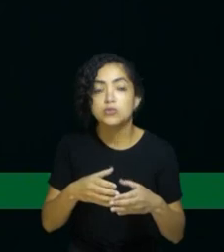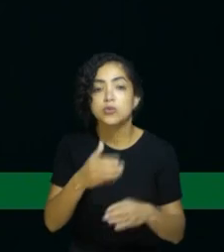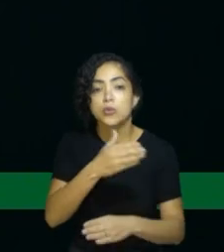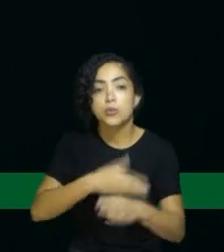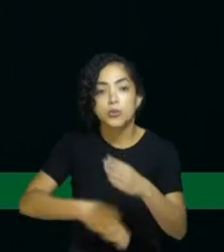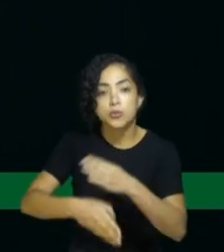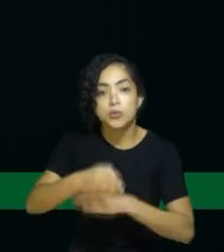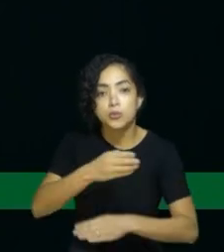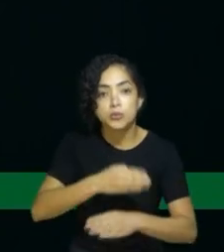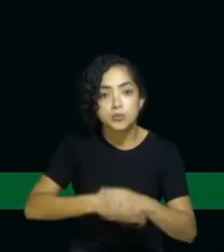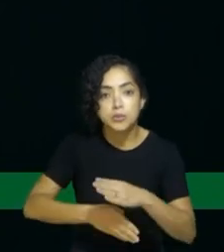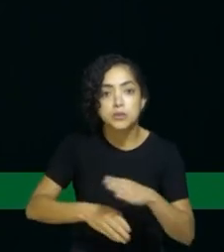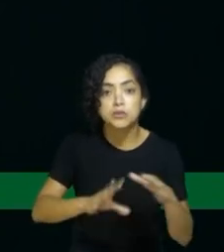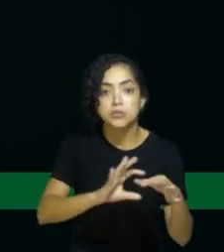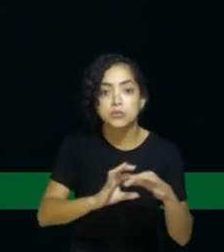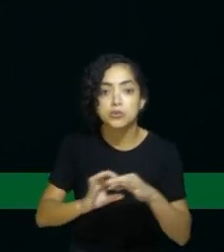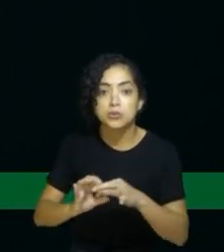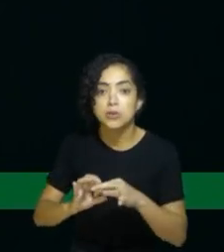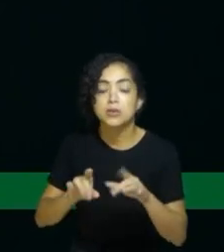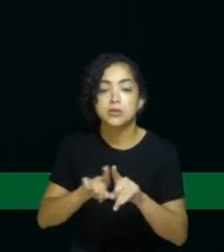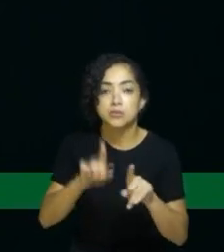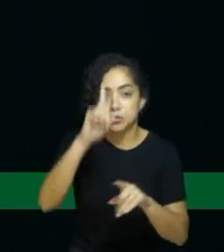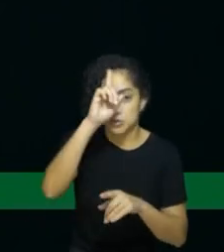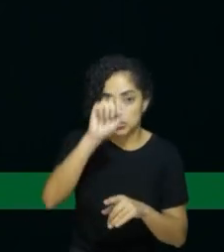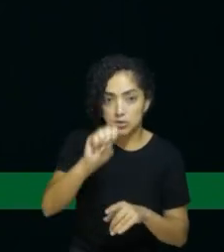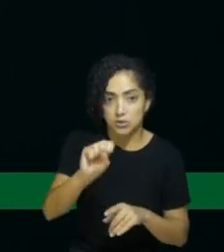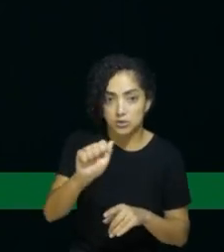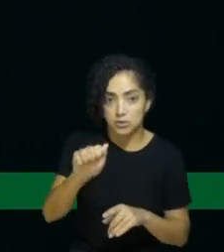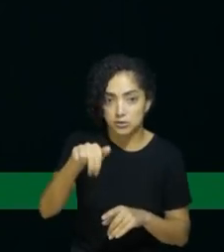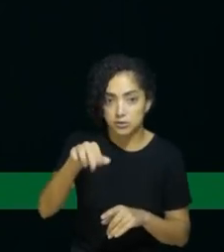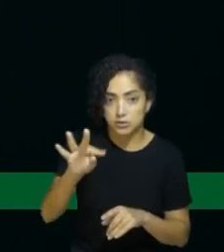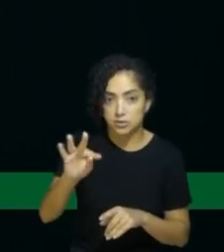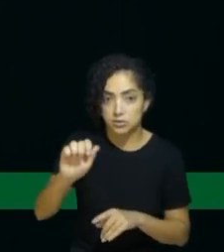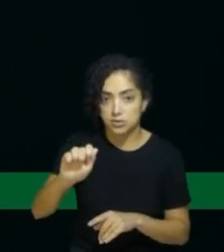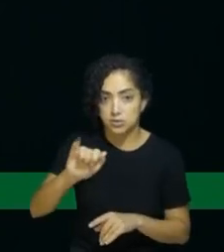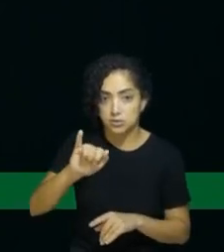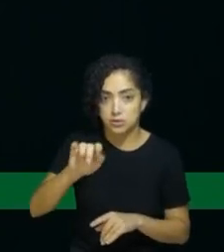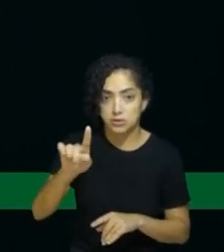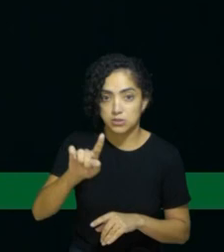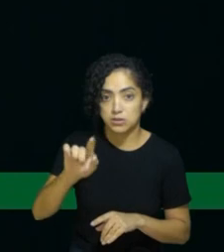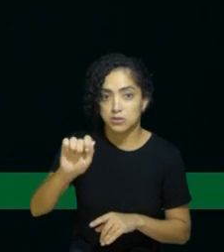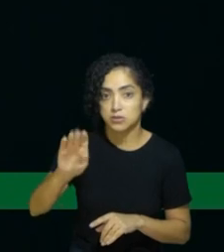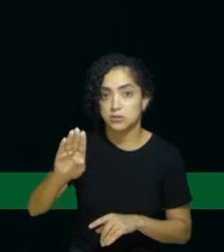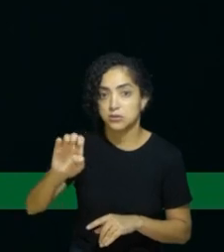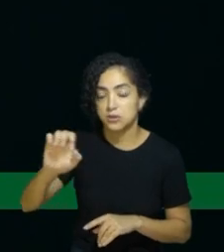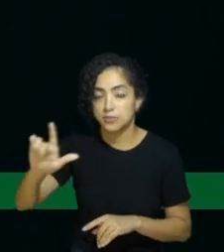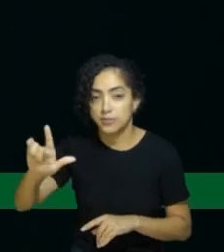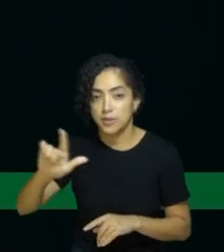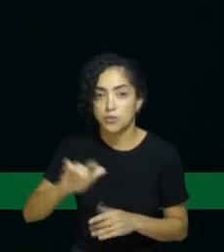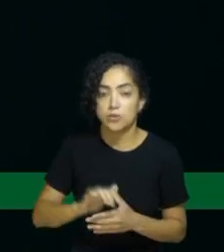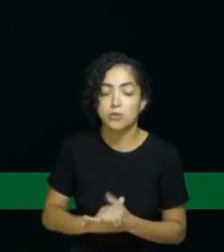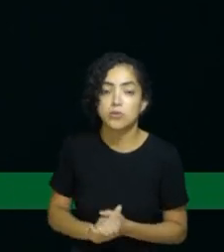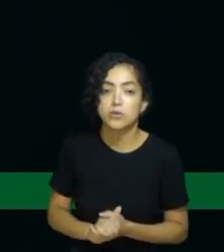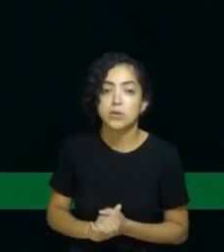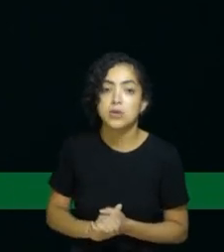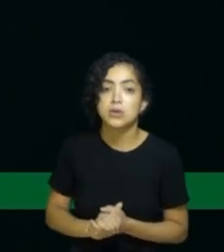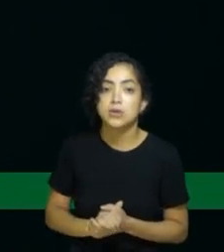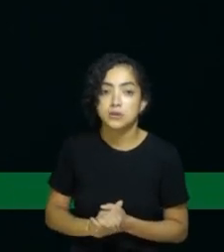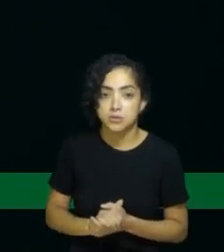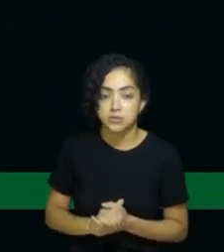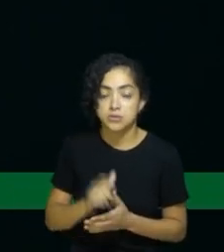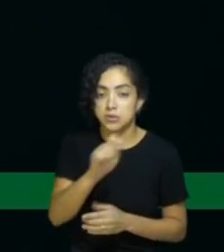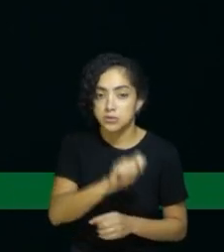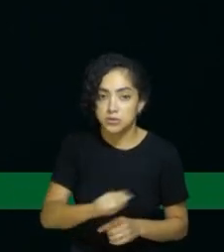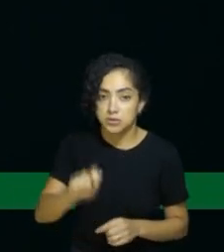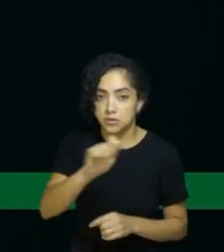do Hospital Santa Isabel na pessoa do seu representante o Juliano Pets também da associação